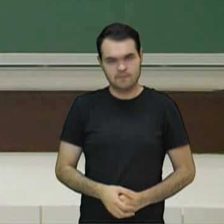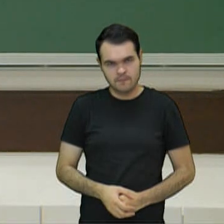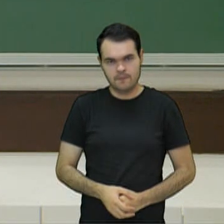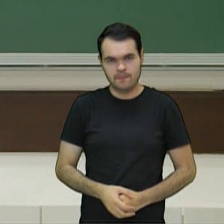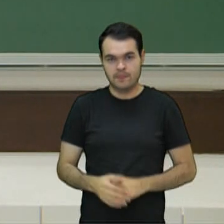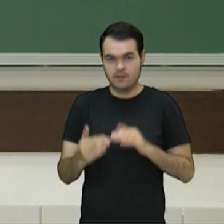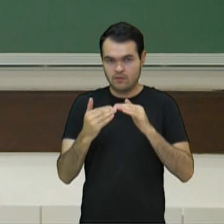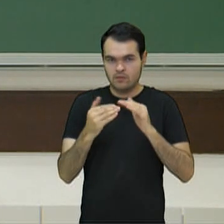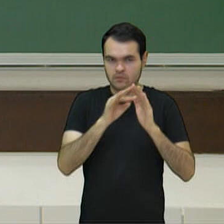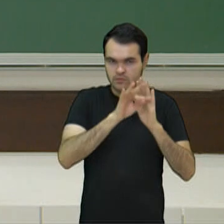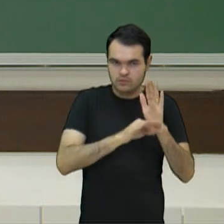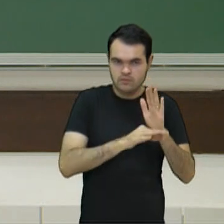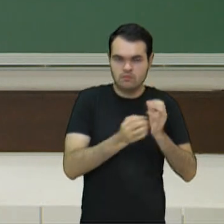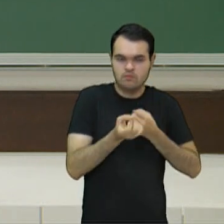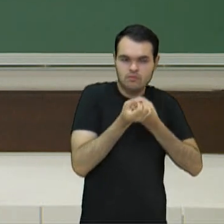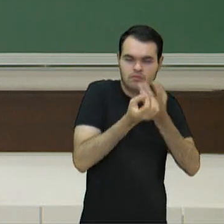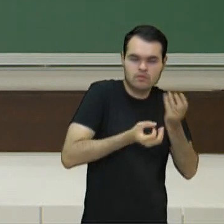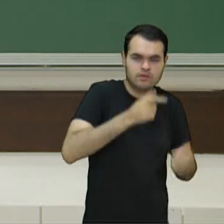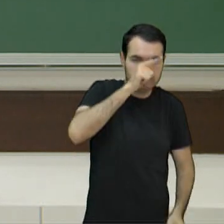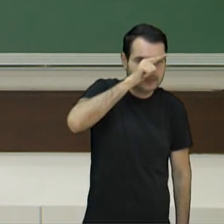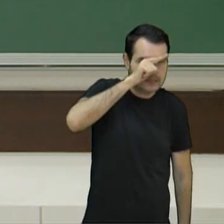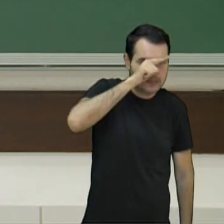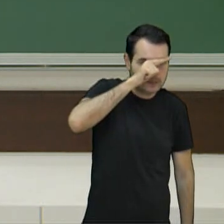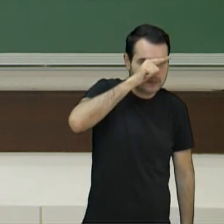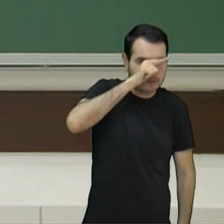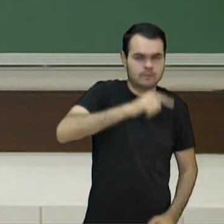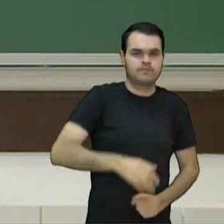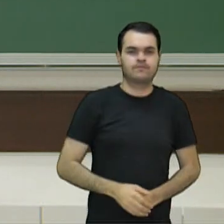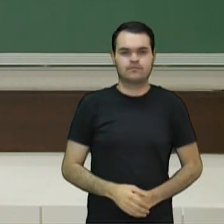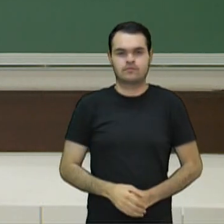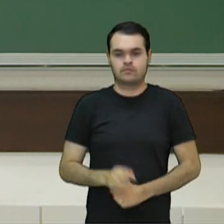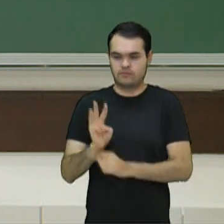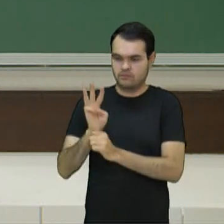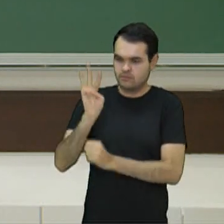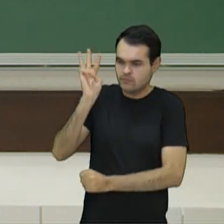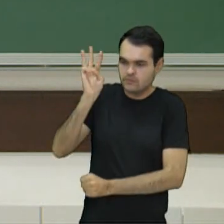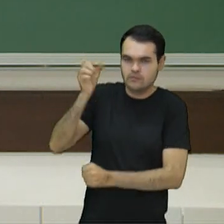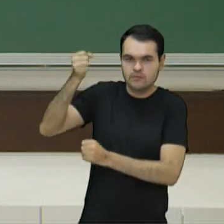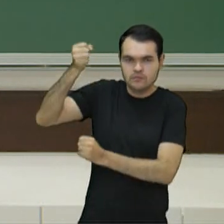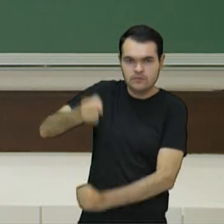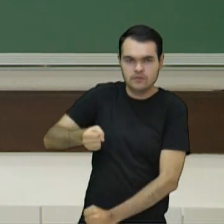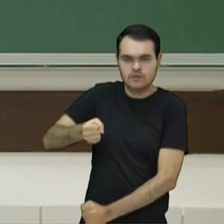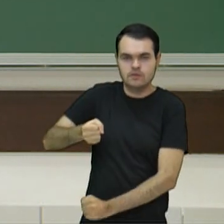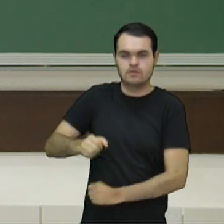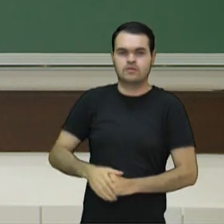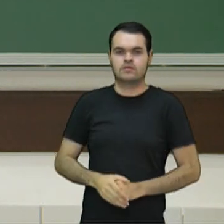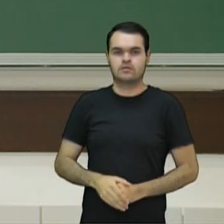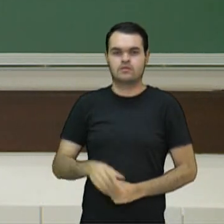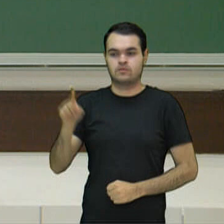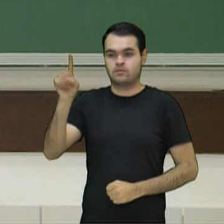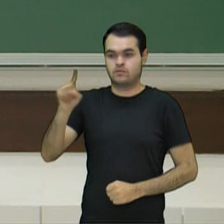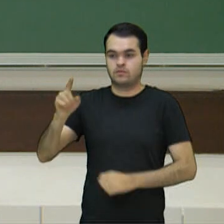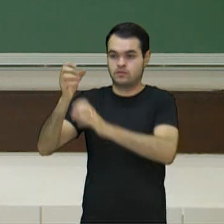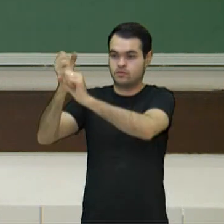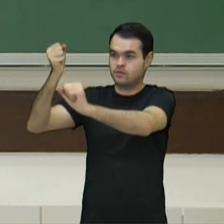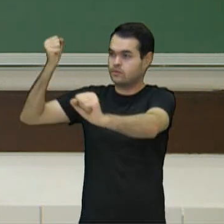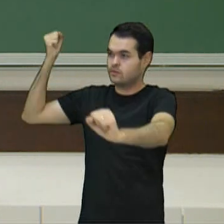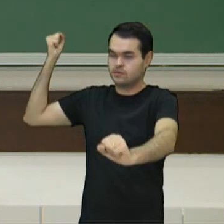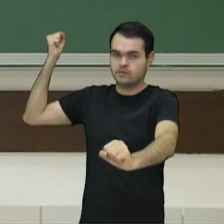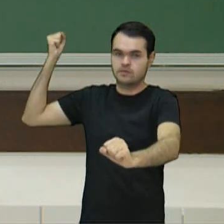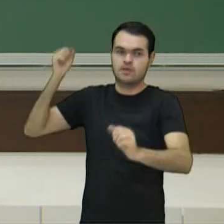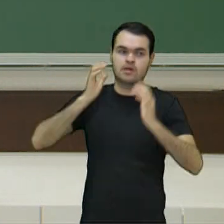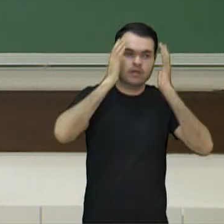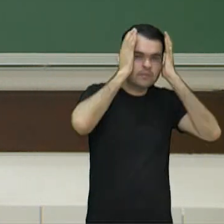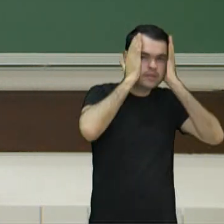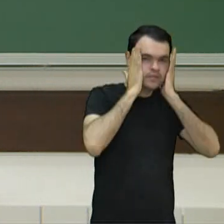de acordo com o poeta grego, o tridente de Poseidon, o raio de Zeus e o capacete